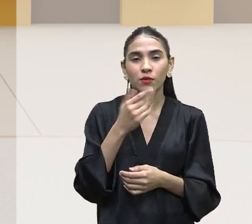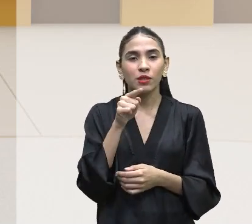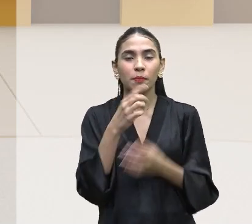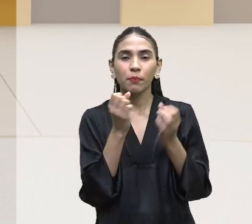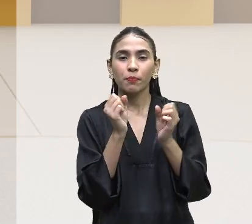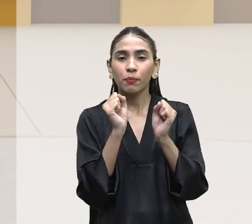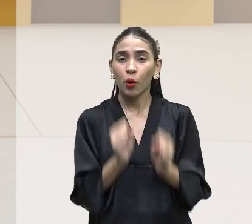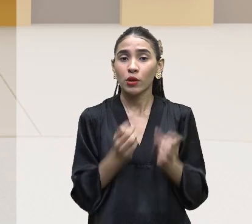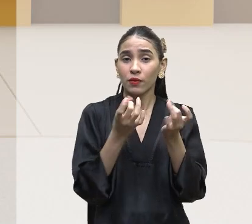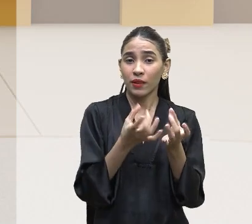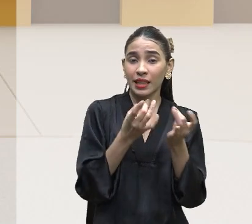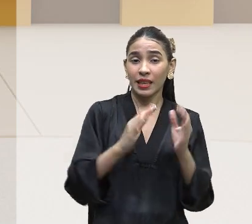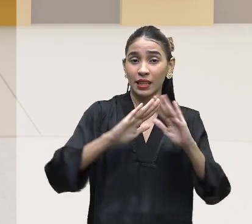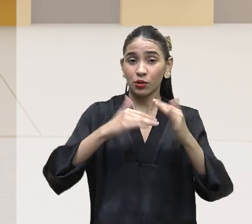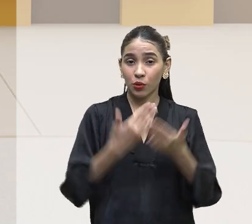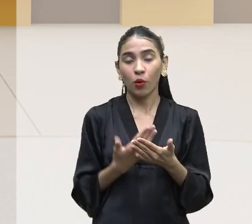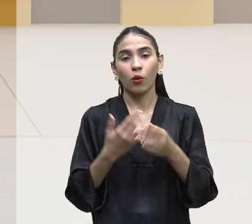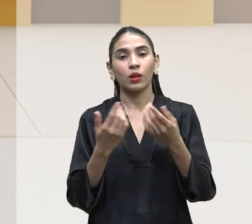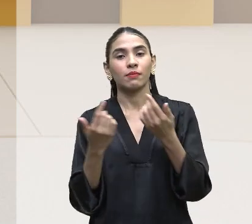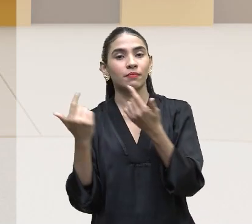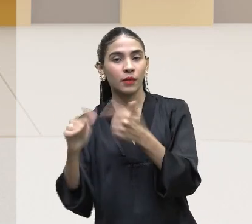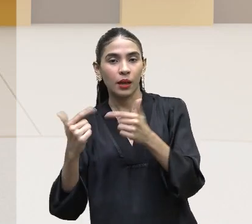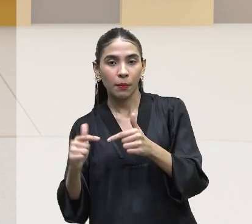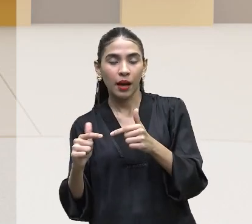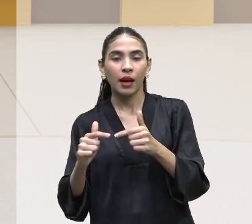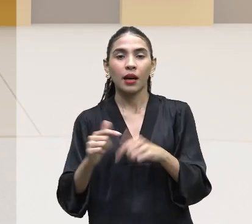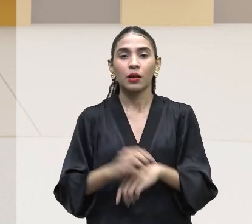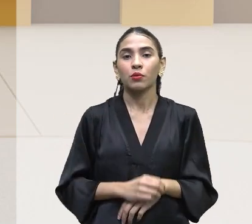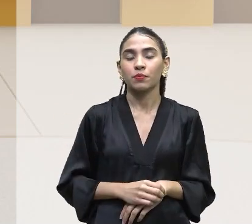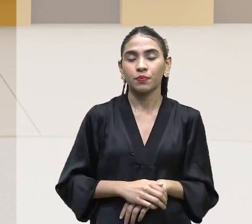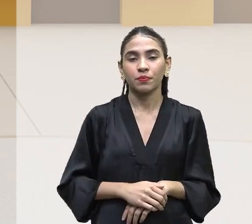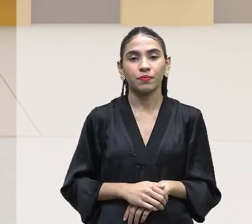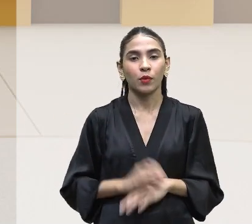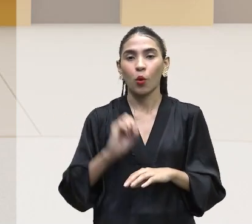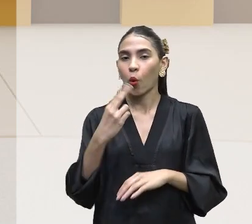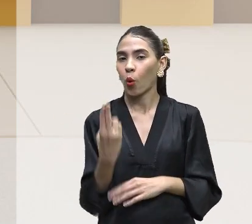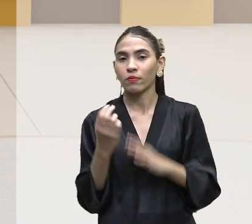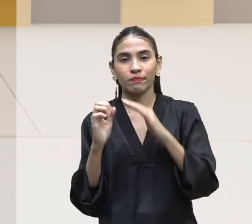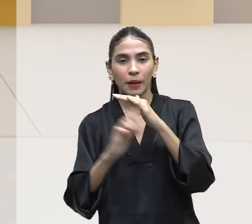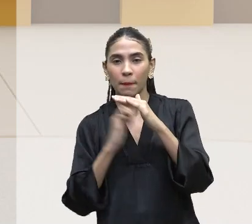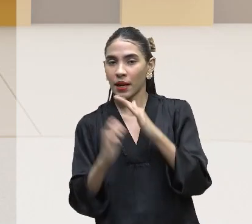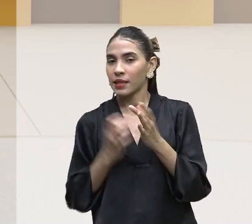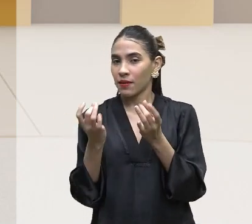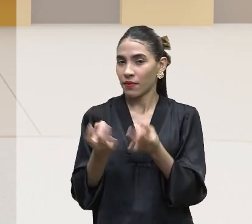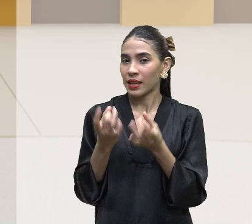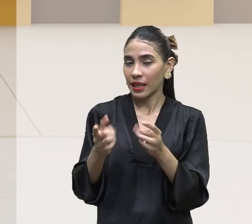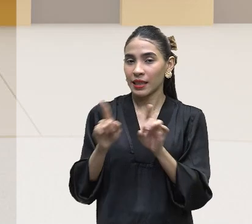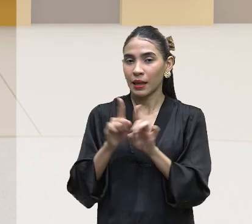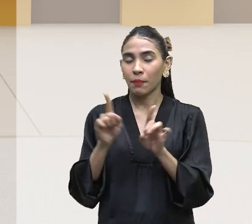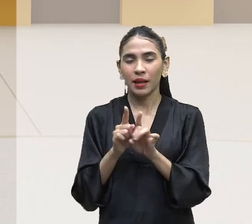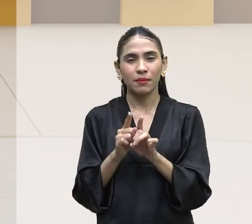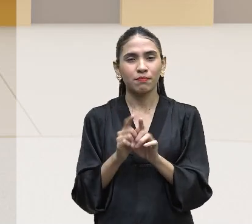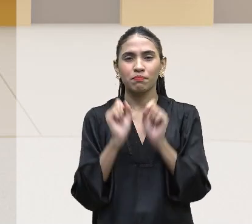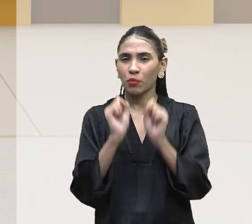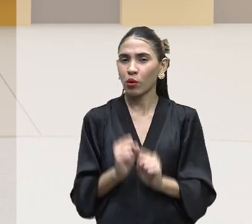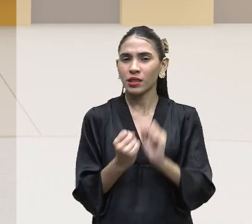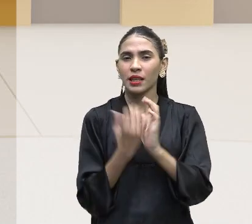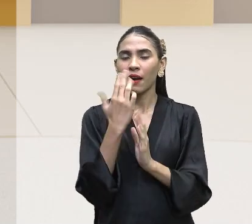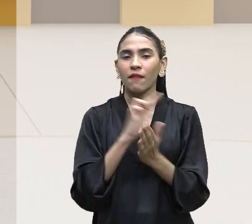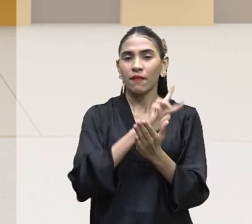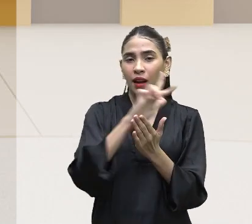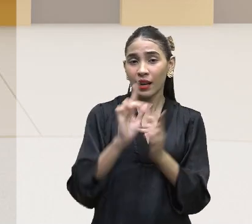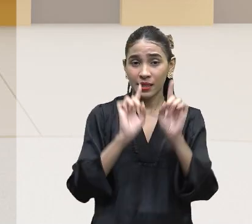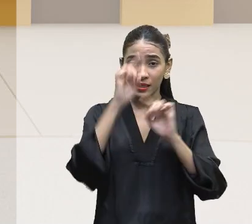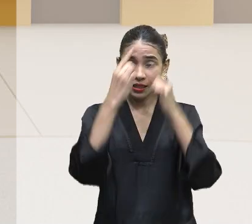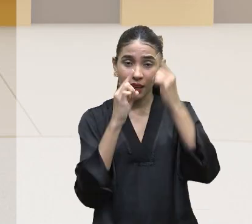pode vender no seu trabalho também, ou na frente de algum estabelecimento. Você pode ter várias ideias também. Então,